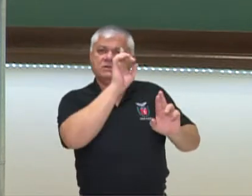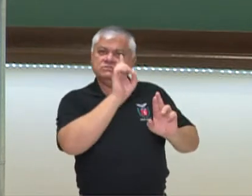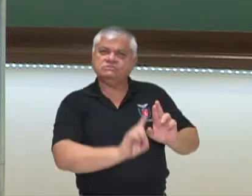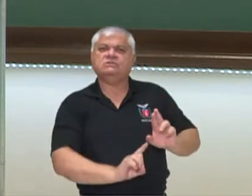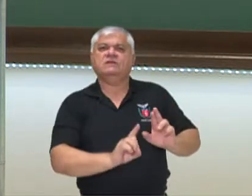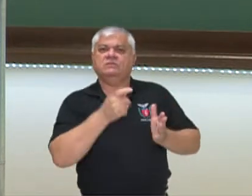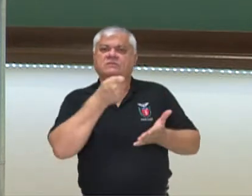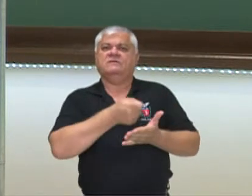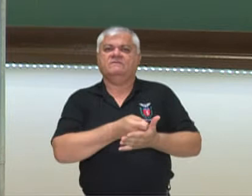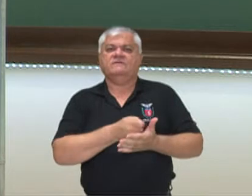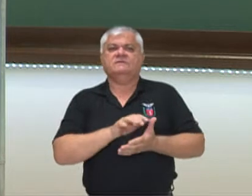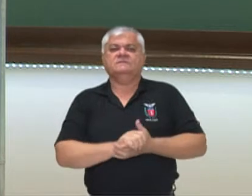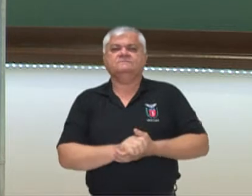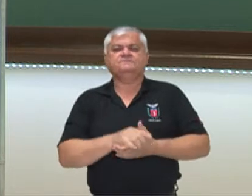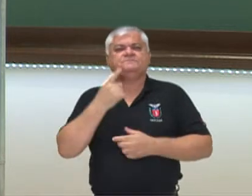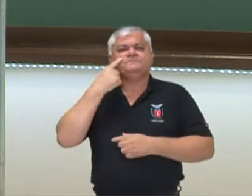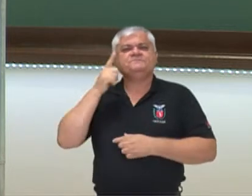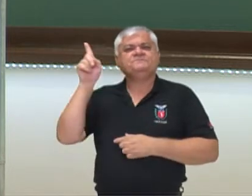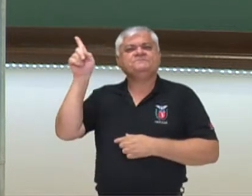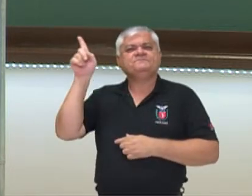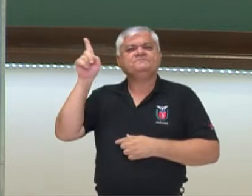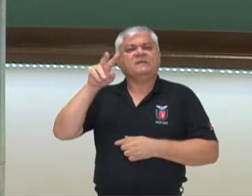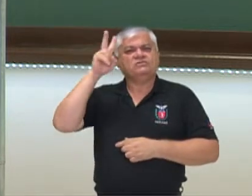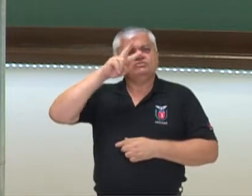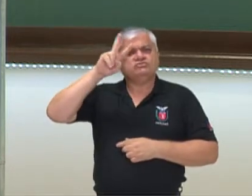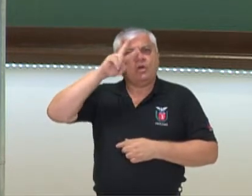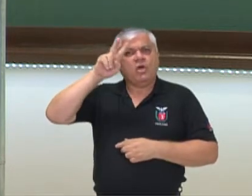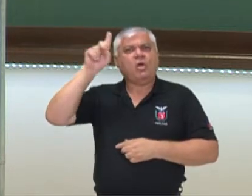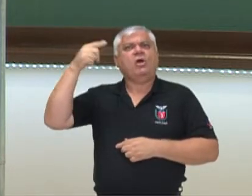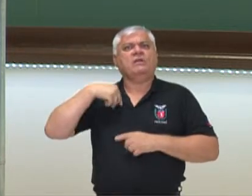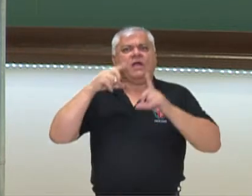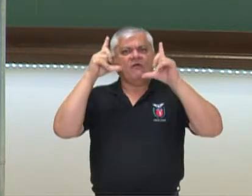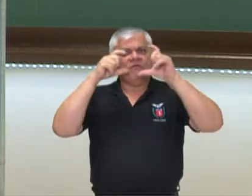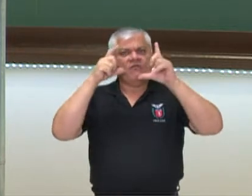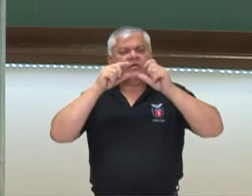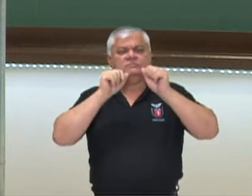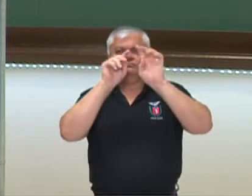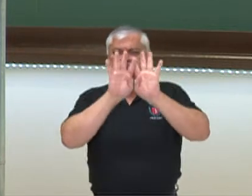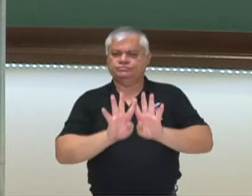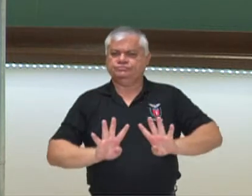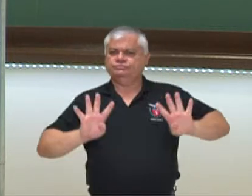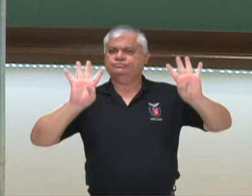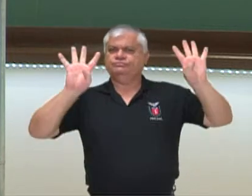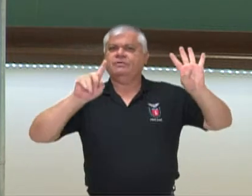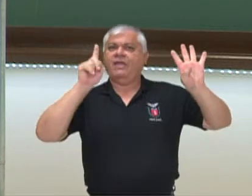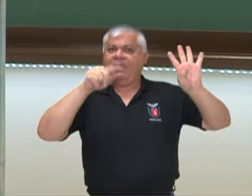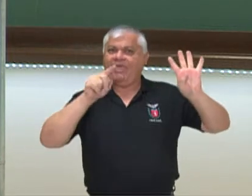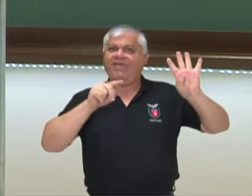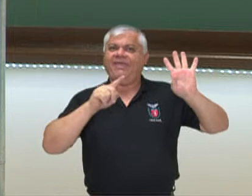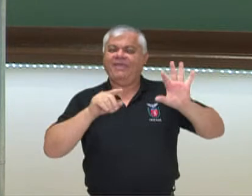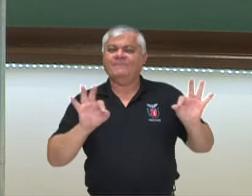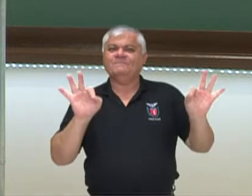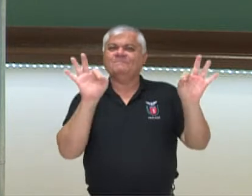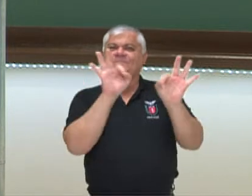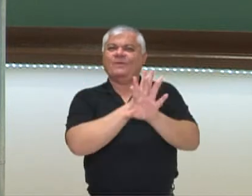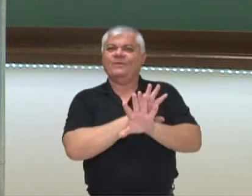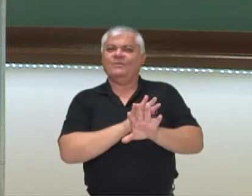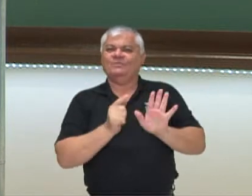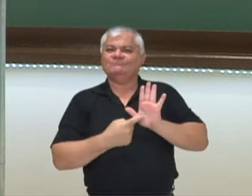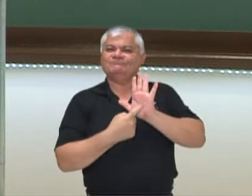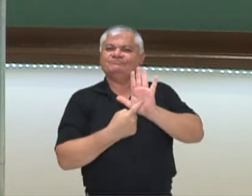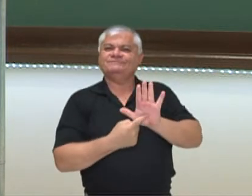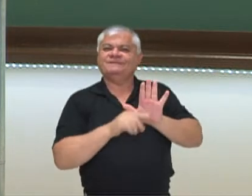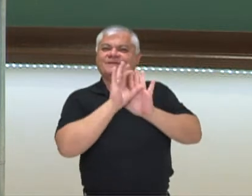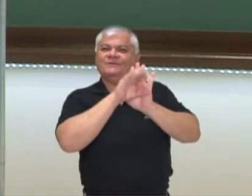e deveres. Trago aqui uma fonte histórica, né, a promulgação da Constituição de 1988,